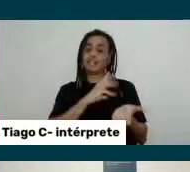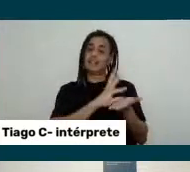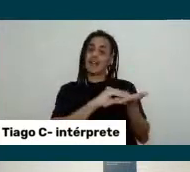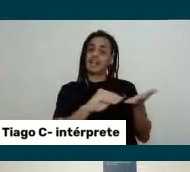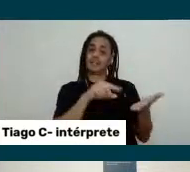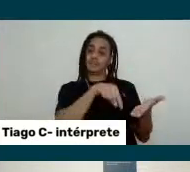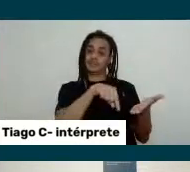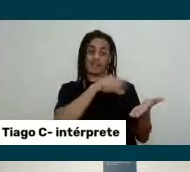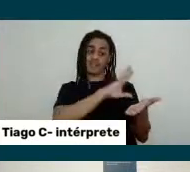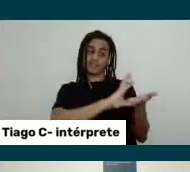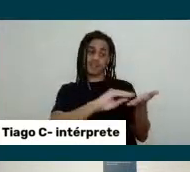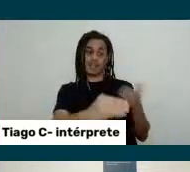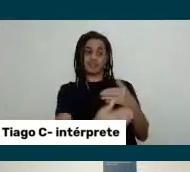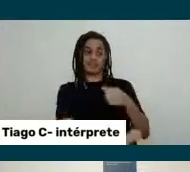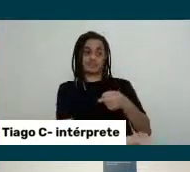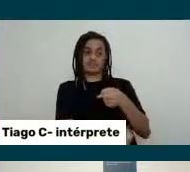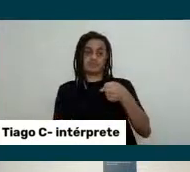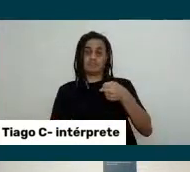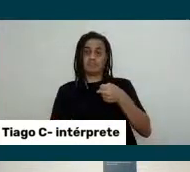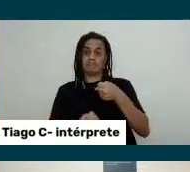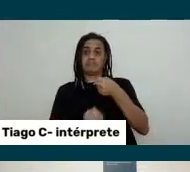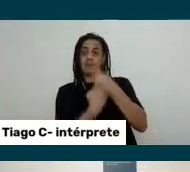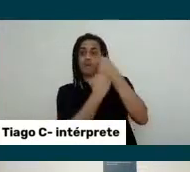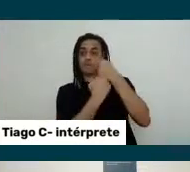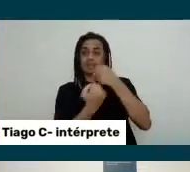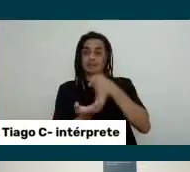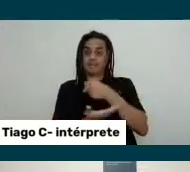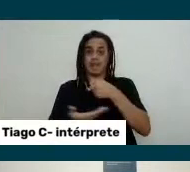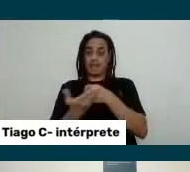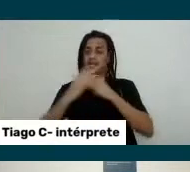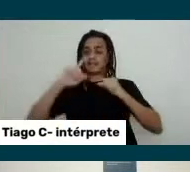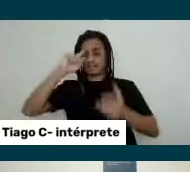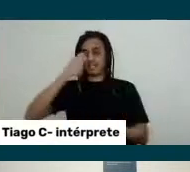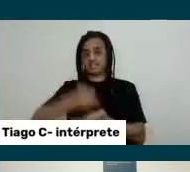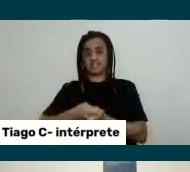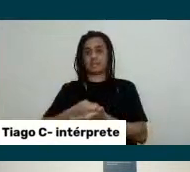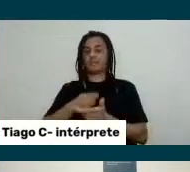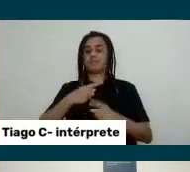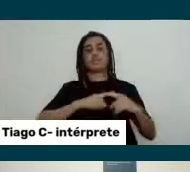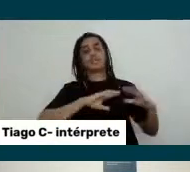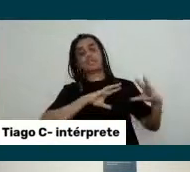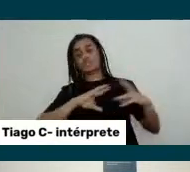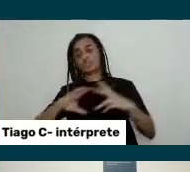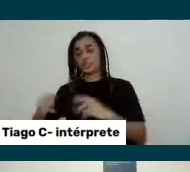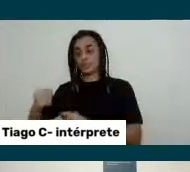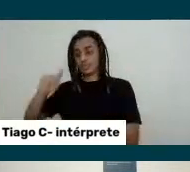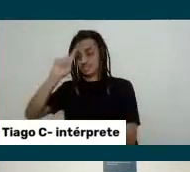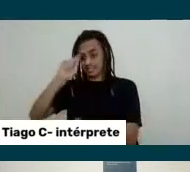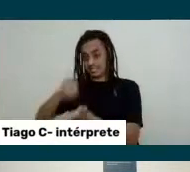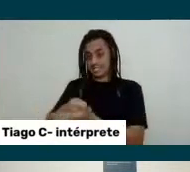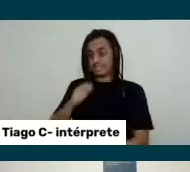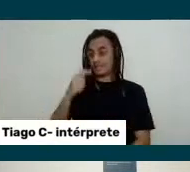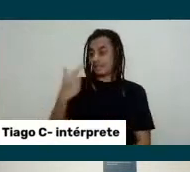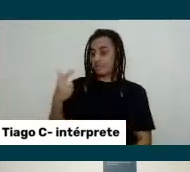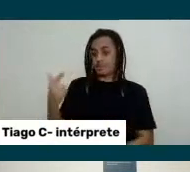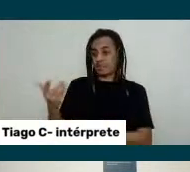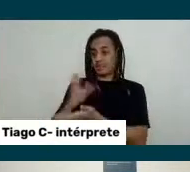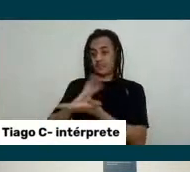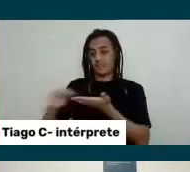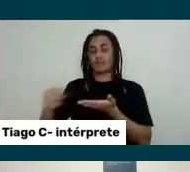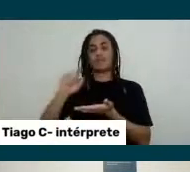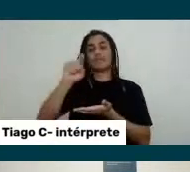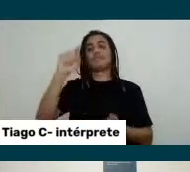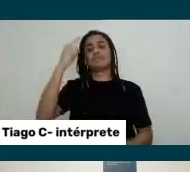suportar as suas decisões. E que decisões? Todas. Porque uma decisão que não for baseada em dado, você não vai saber se deu certo.